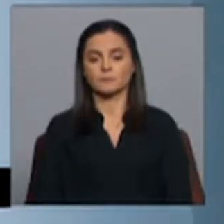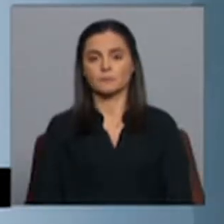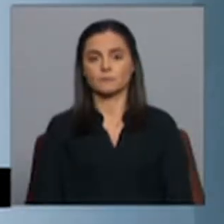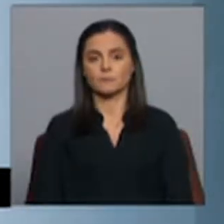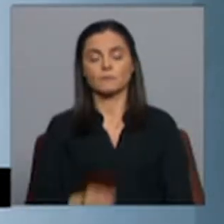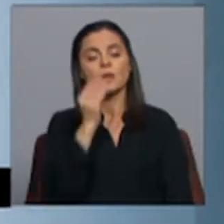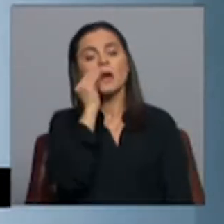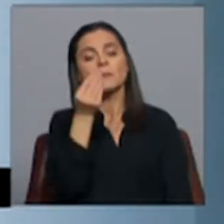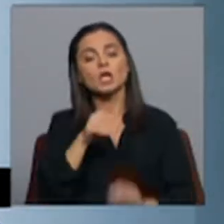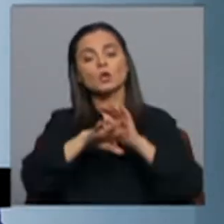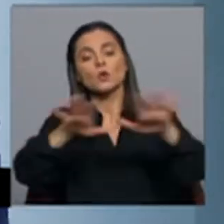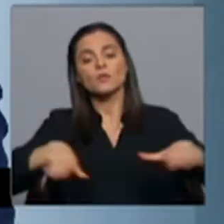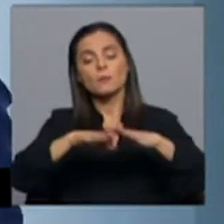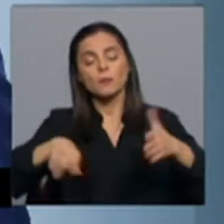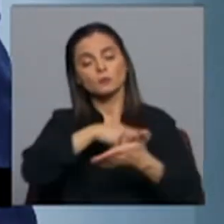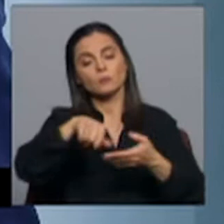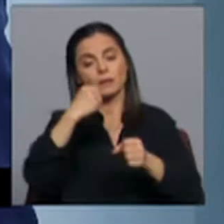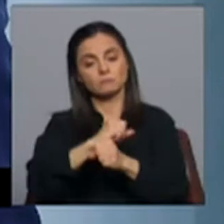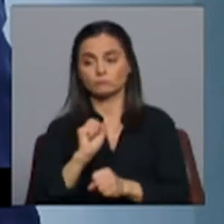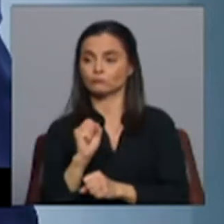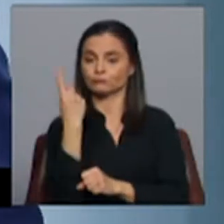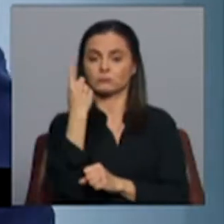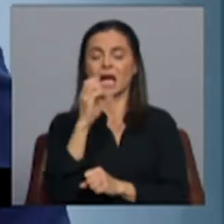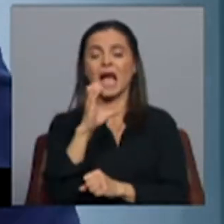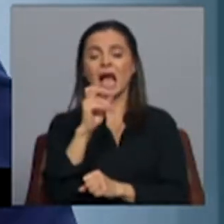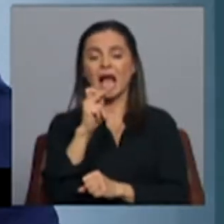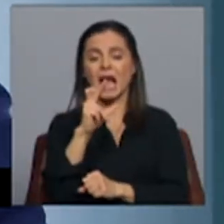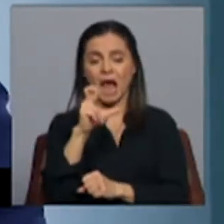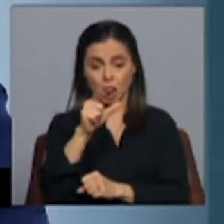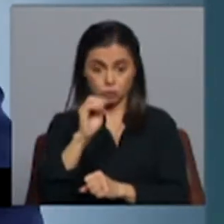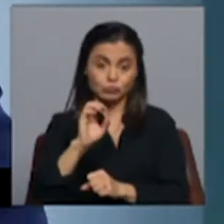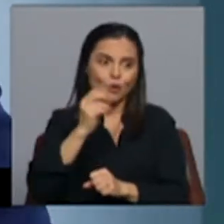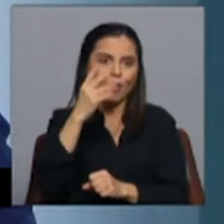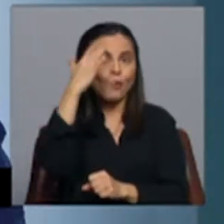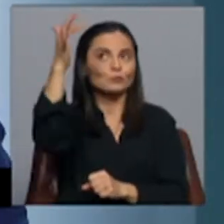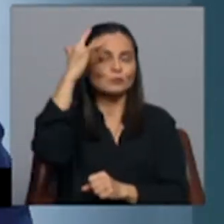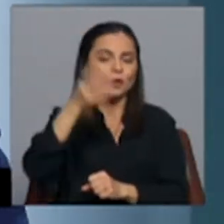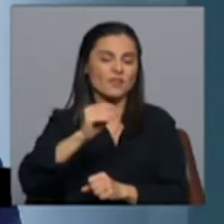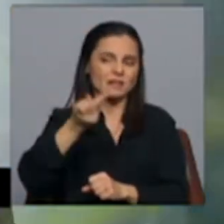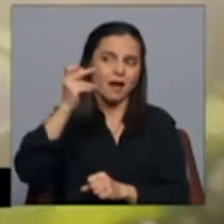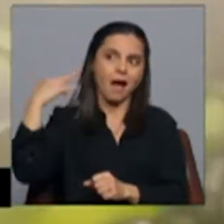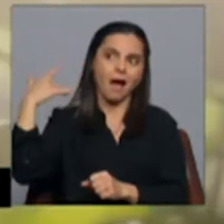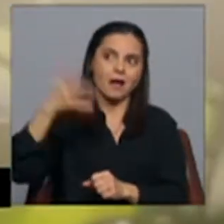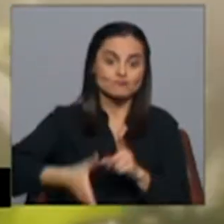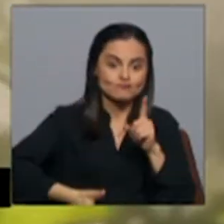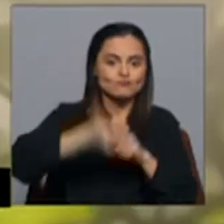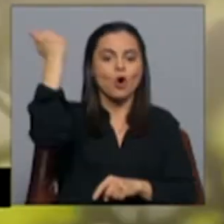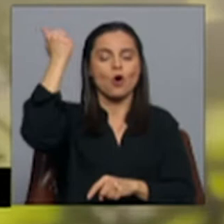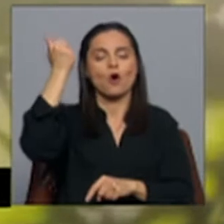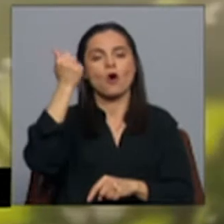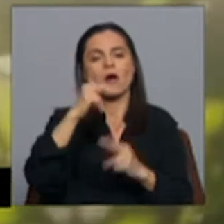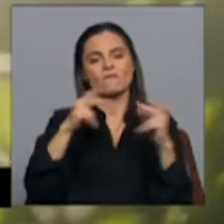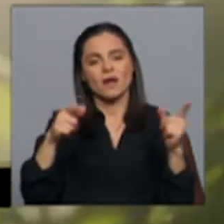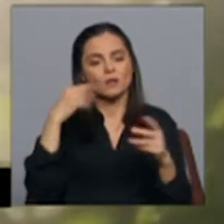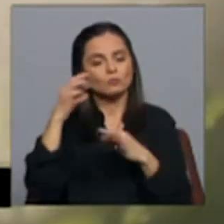Menino da Praia, o álbum de estreia de Carluz, ou a concretização de um sonho de uma década. Depois de uma série de singles editados,